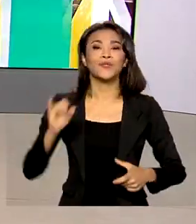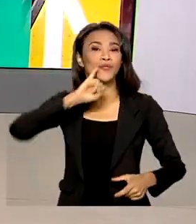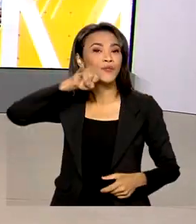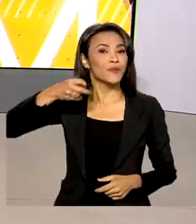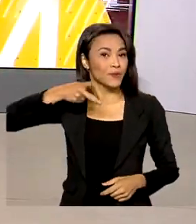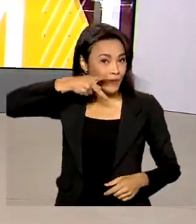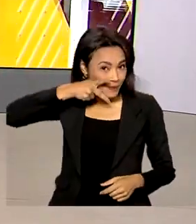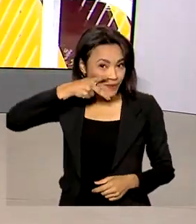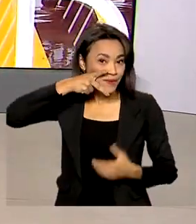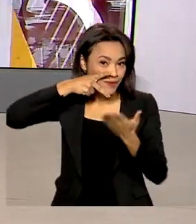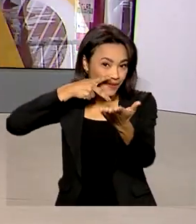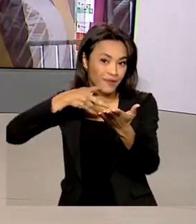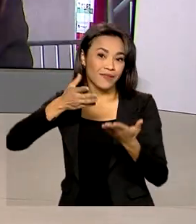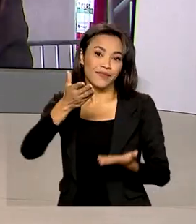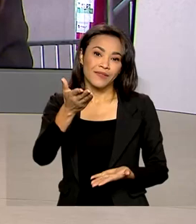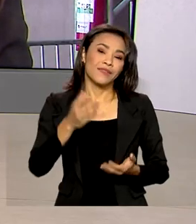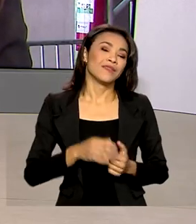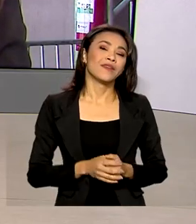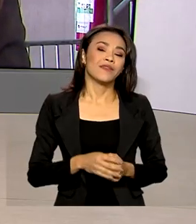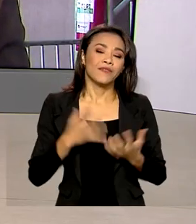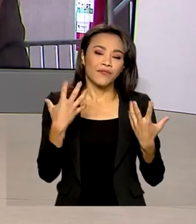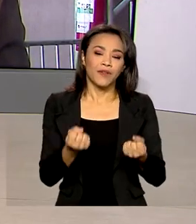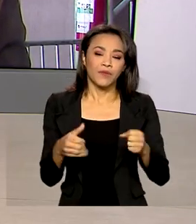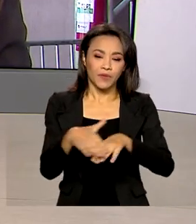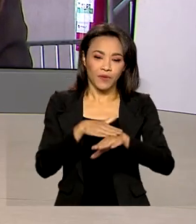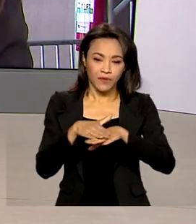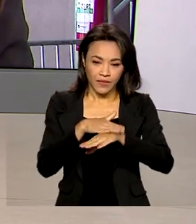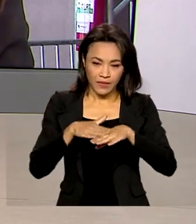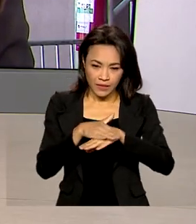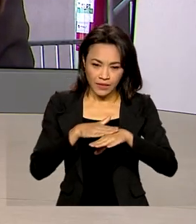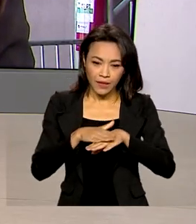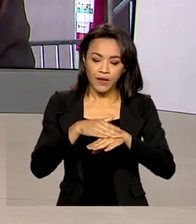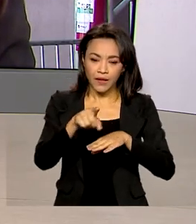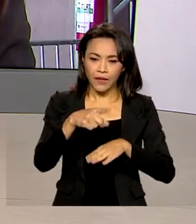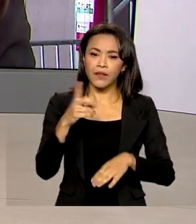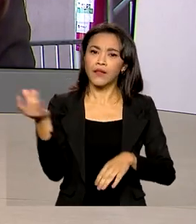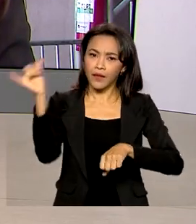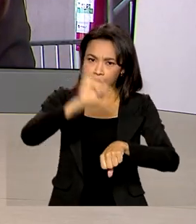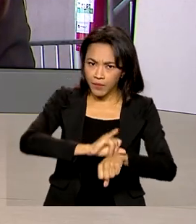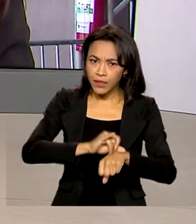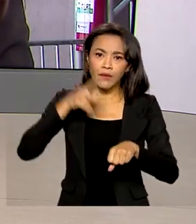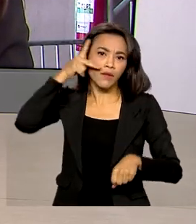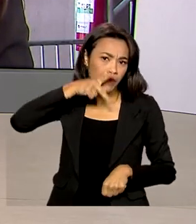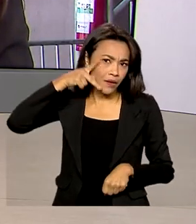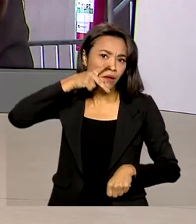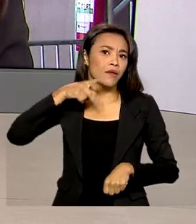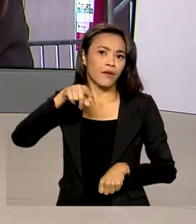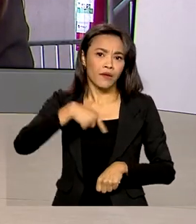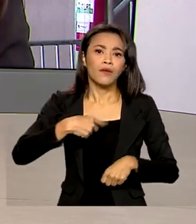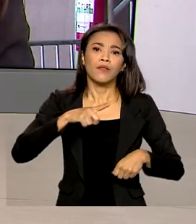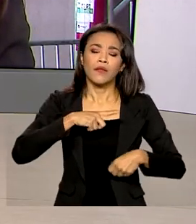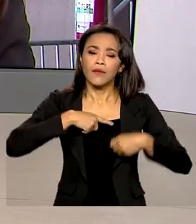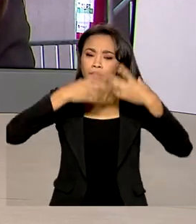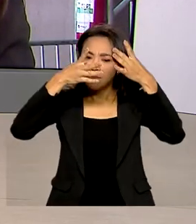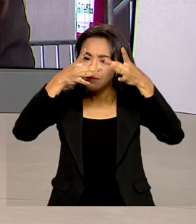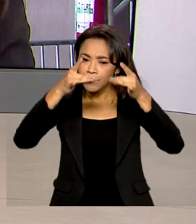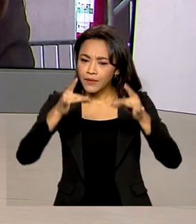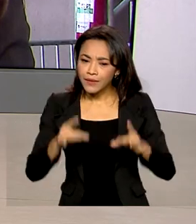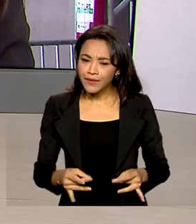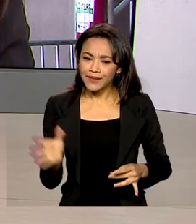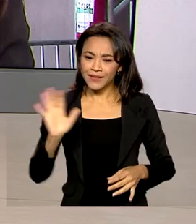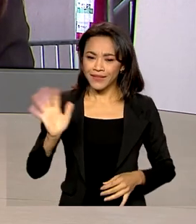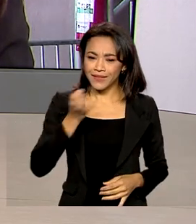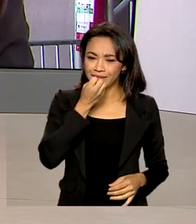Paraíba. Vamos ao vivo conversar então com a repórter Priscila Kersh. Ela está na capital paraibana e tem os detalhes agora para a gente. Bom dia,